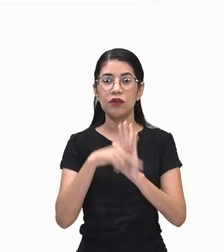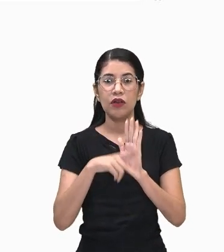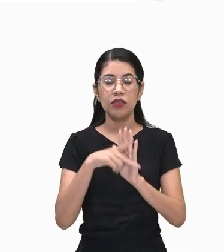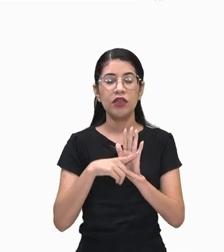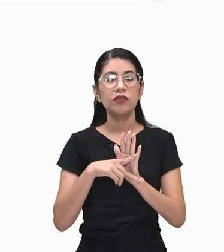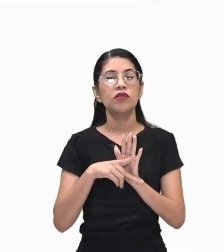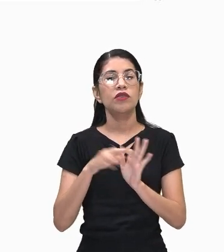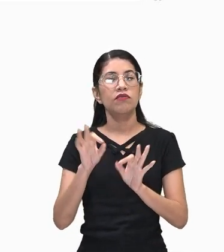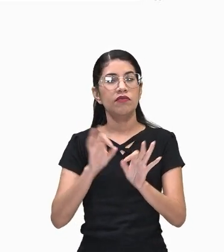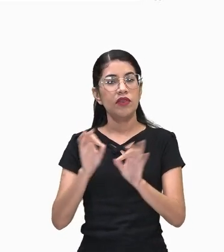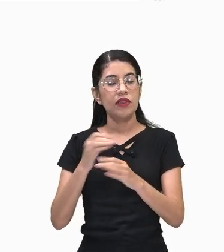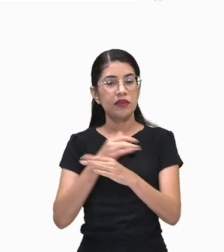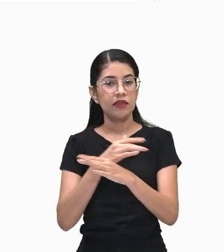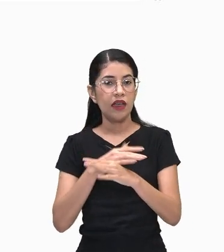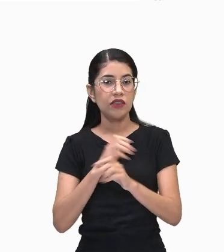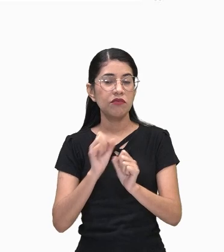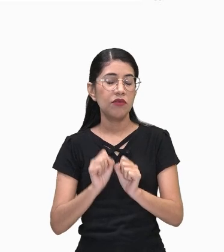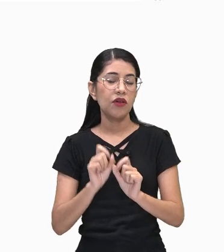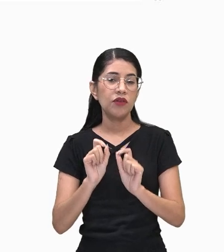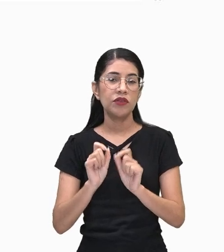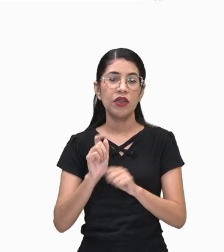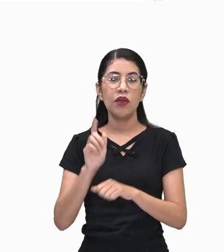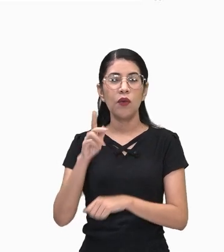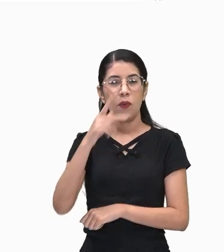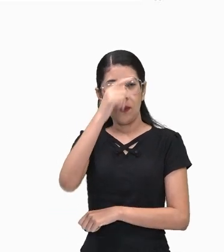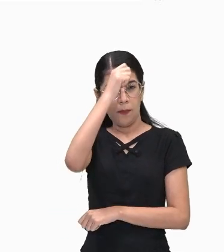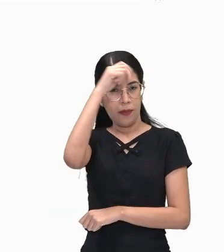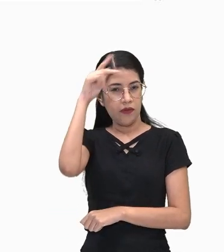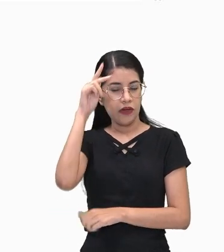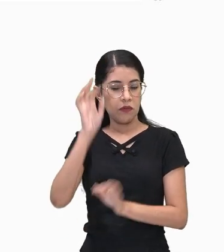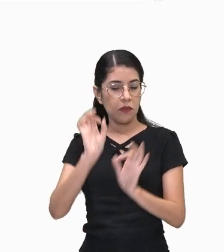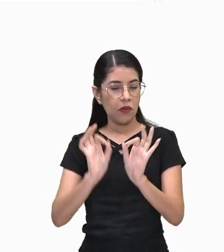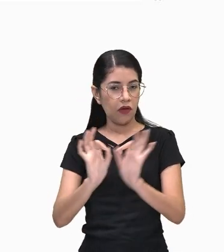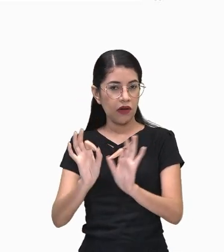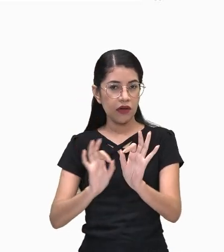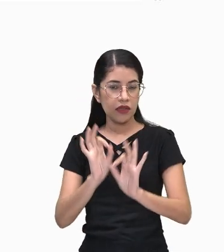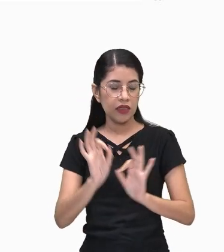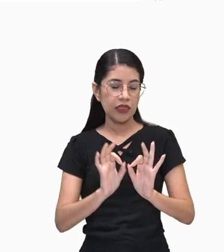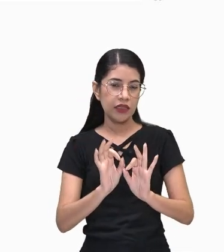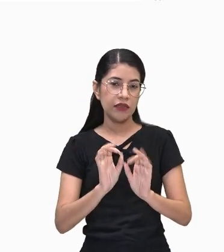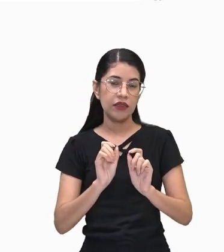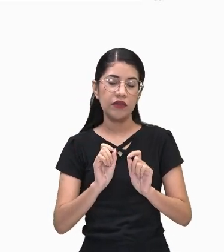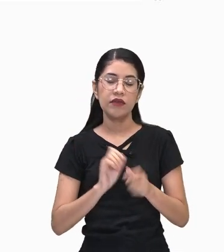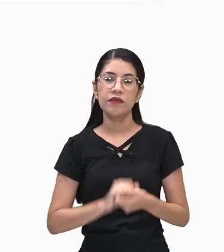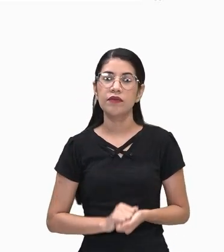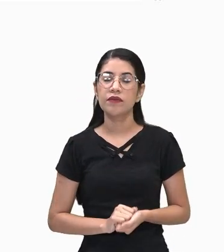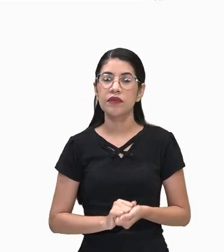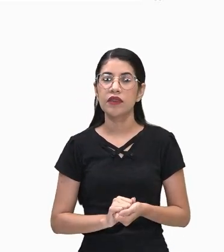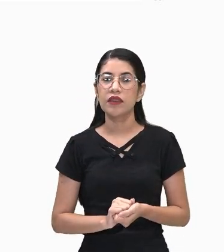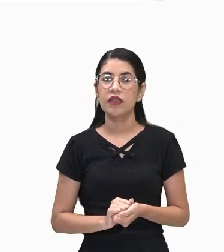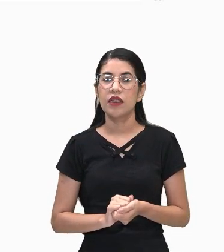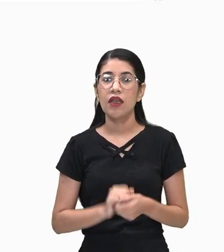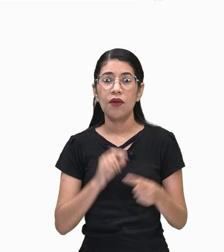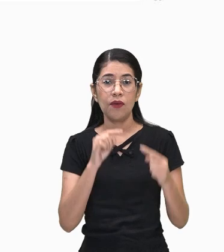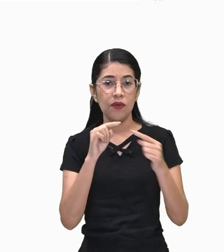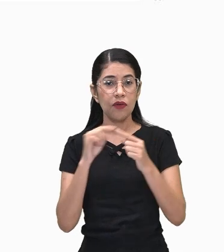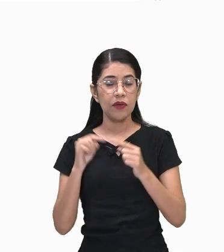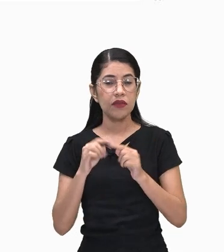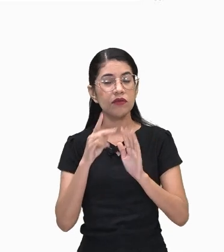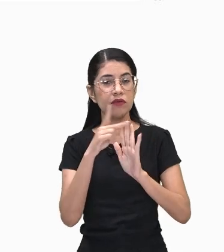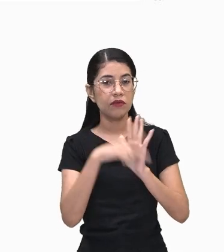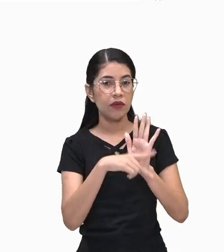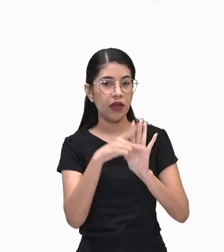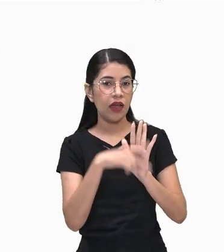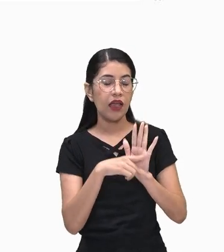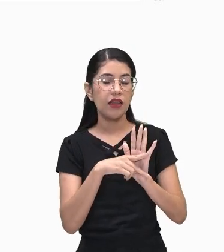gestores, eles podem organizar. Por exemplo, ele pode, com base no plano diretor,